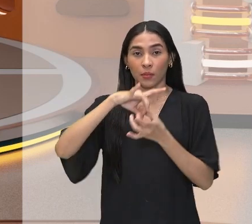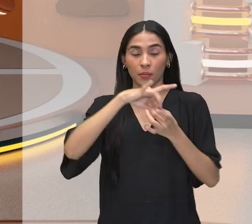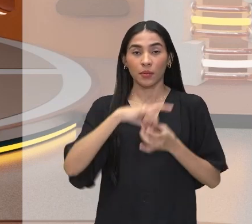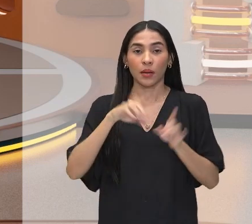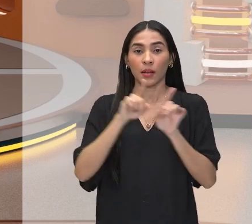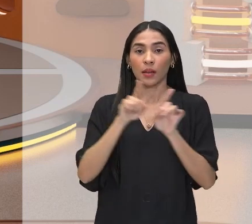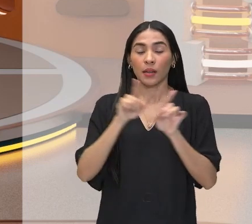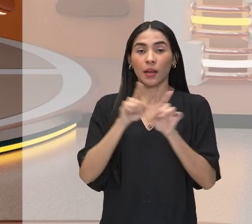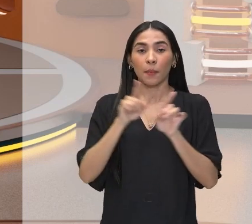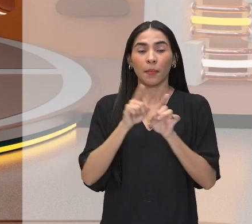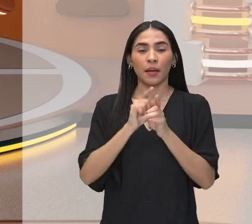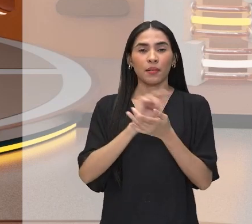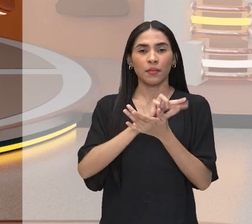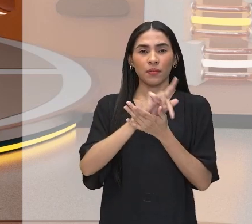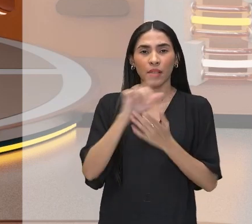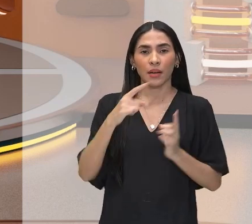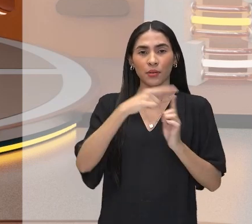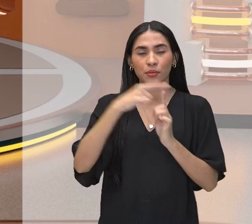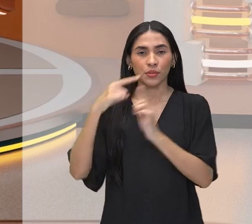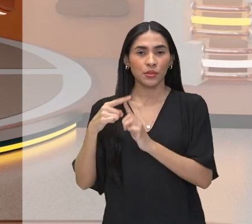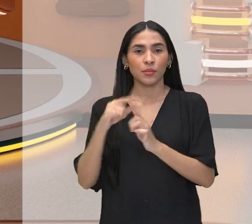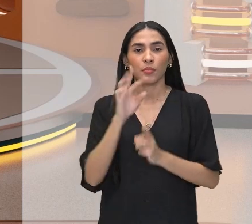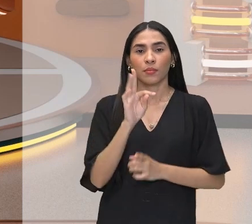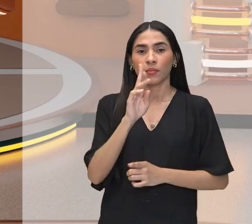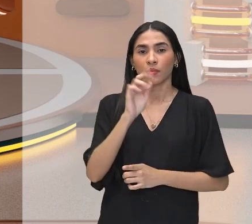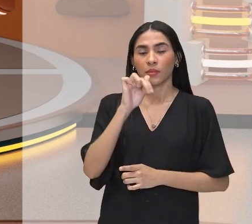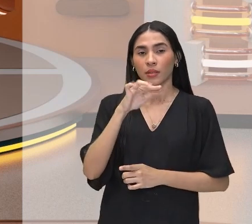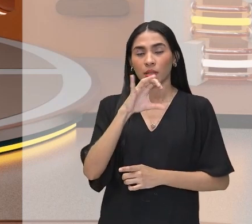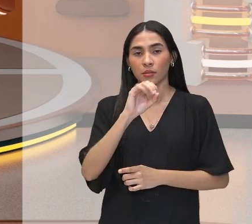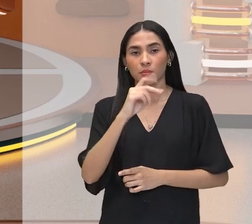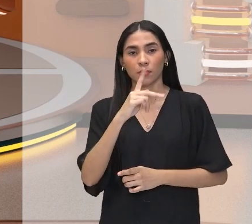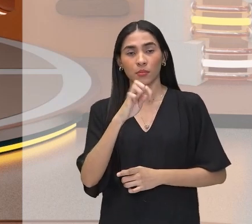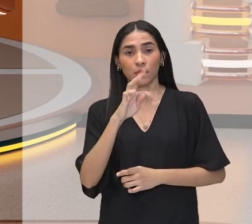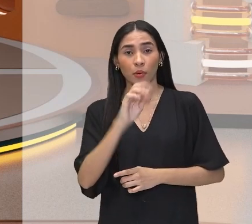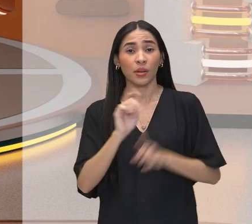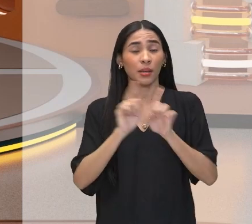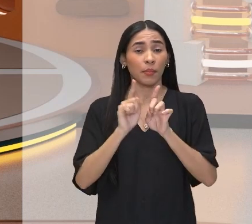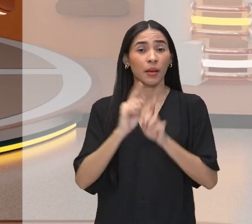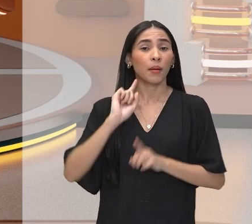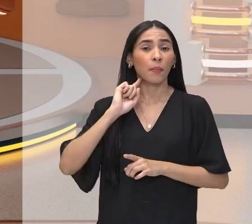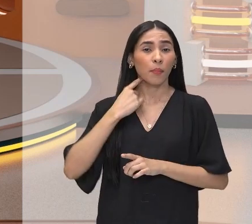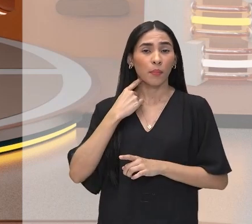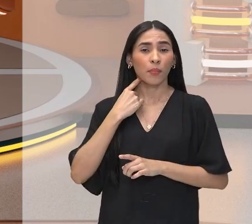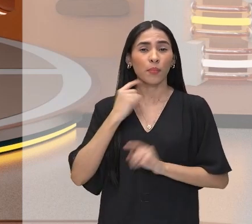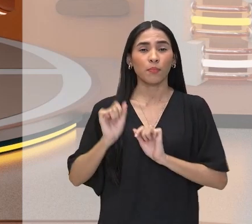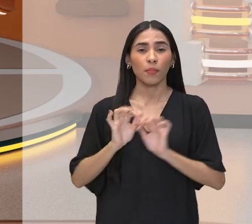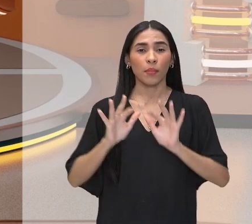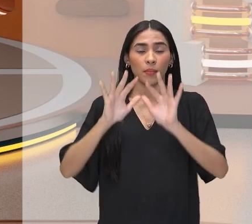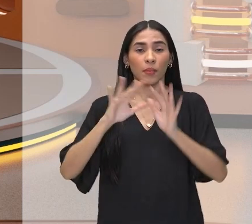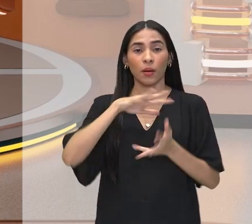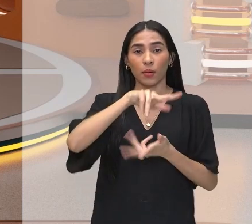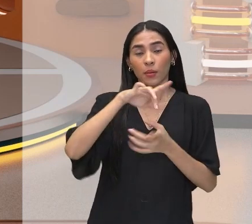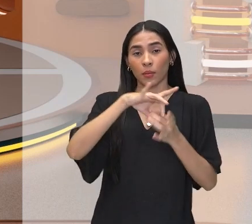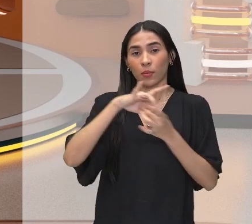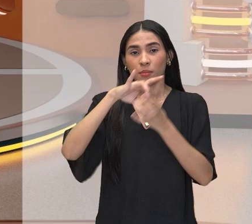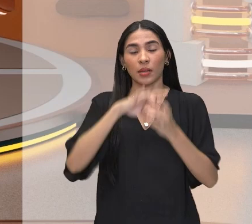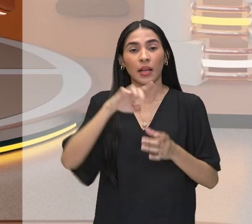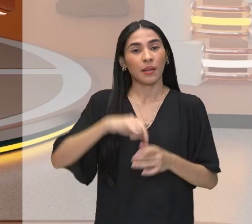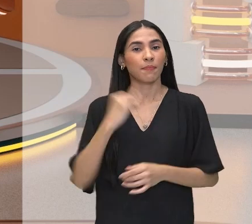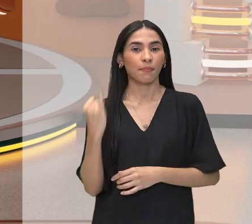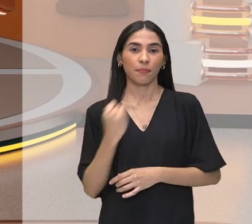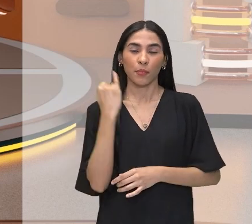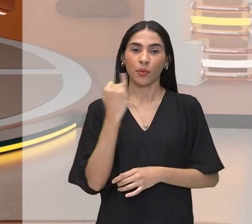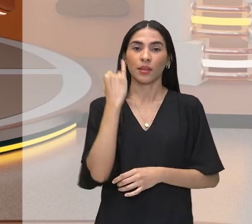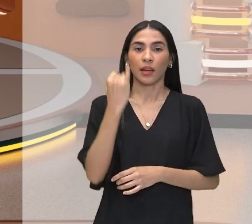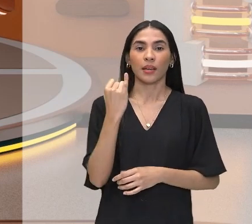transporte urbano e poluição. Se tratando de globalização, que foi um ponto importante